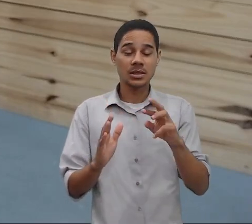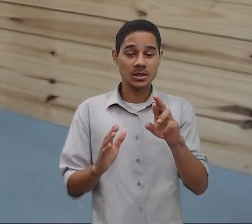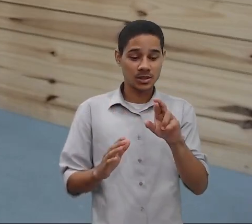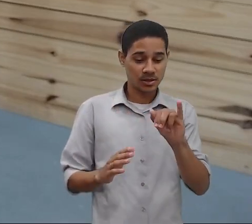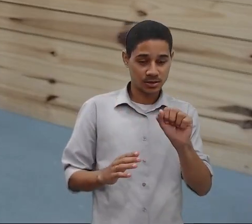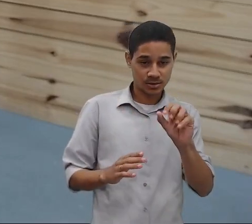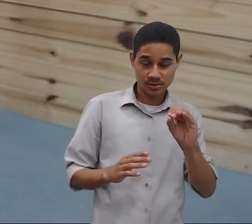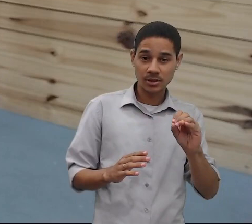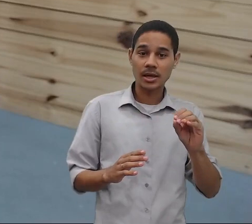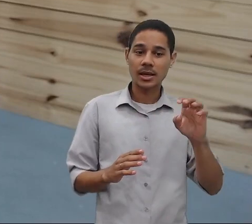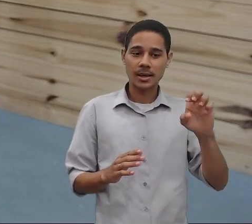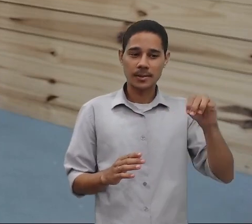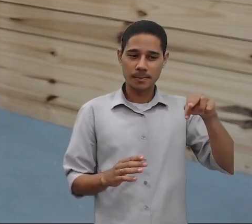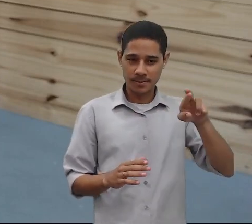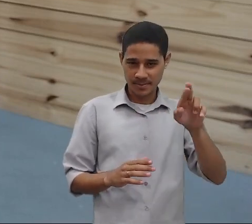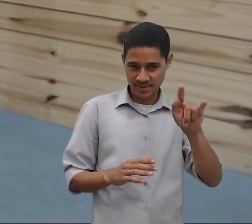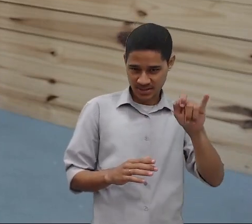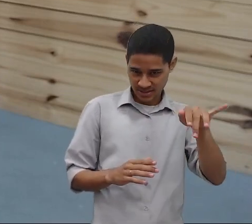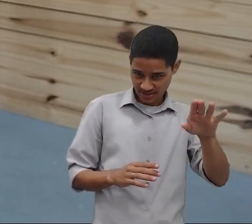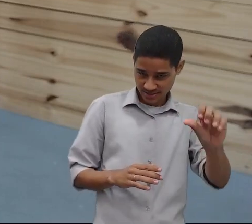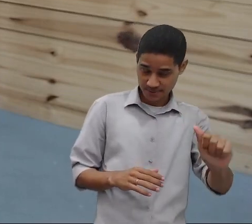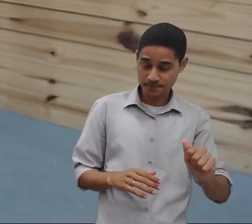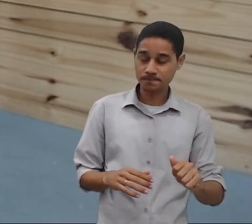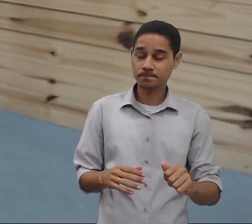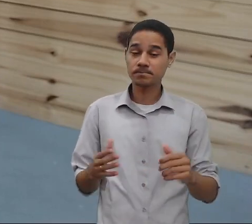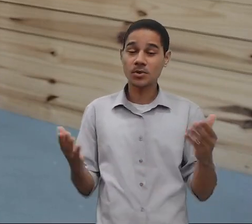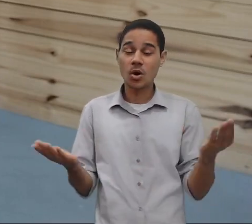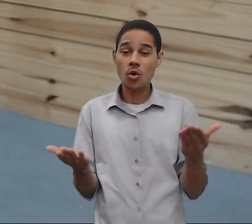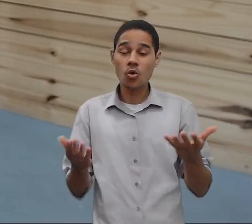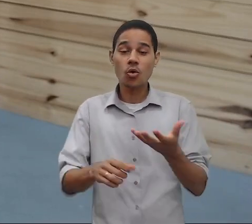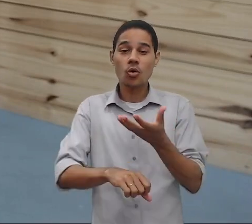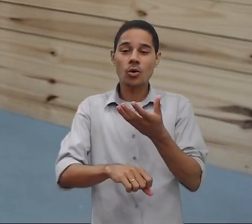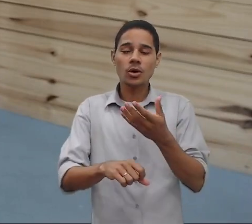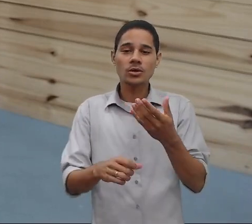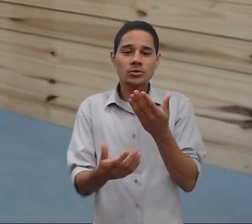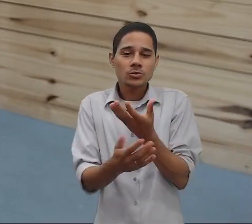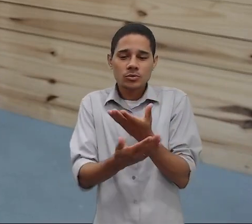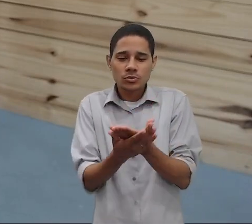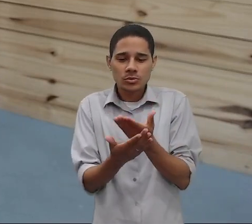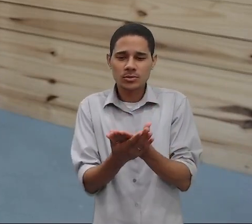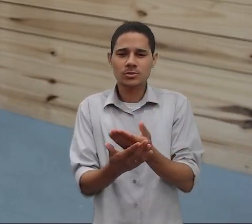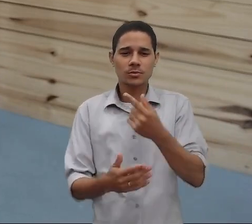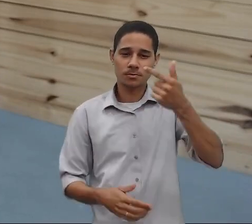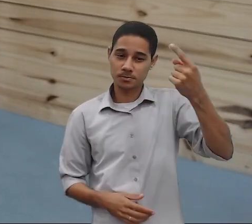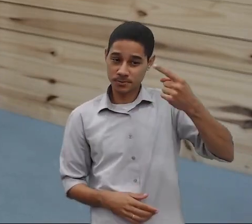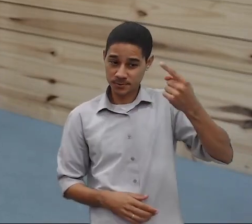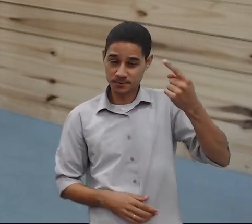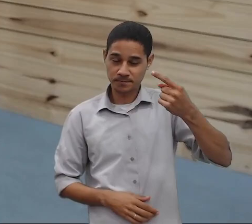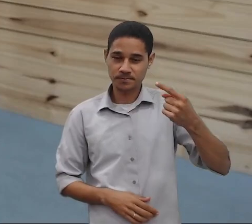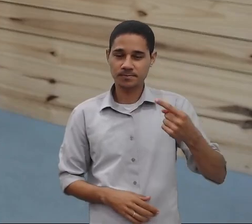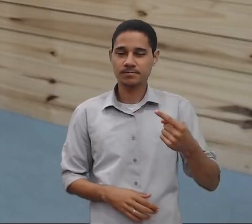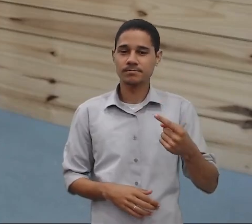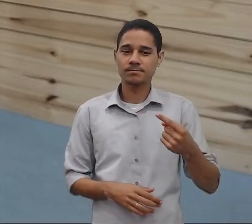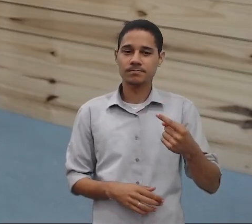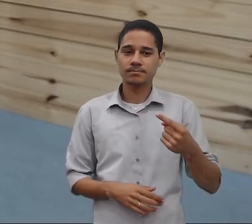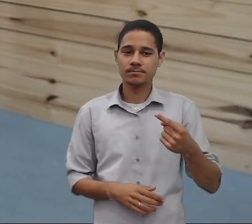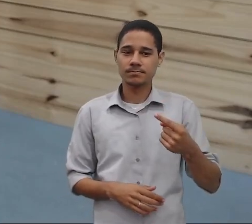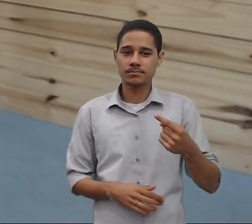Hoje, você verá a unidade 1, a videoaula da unidade 1, cujo